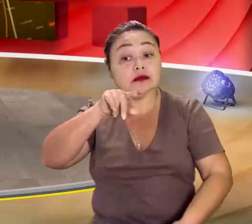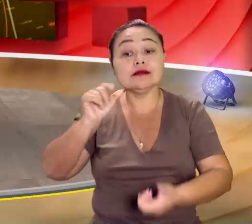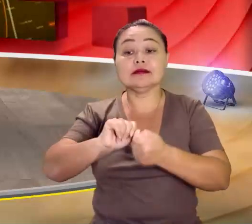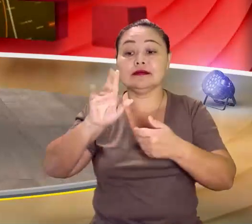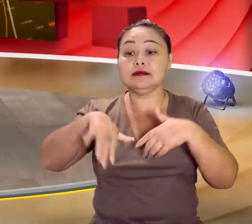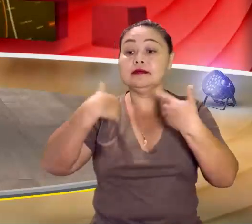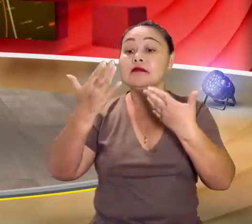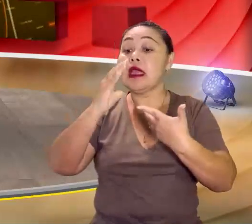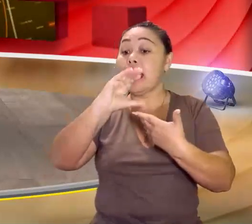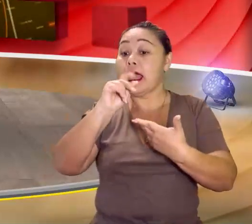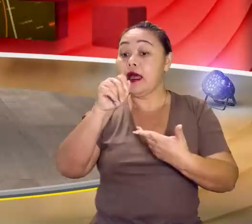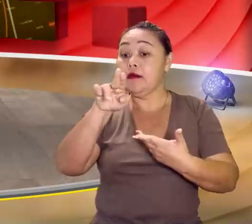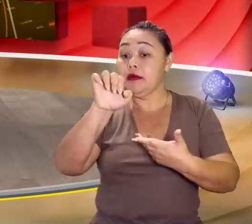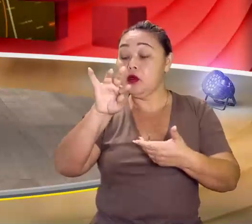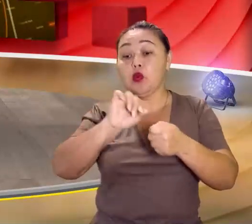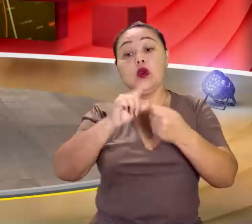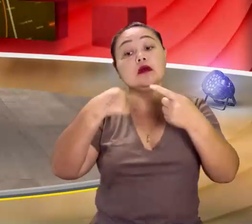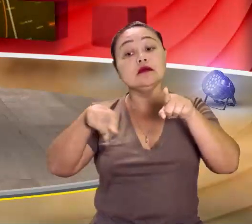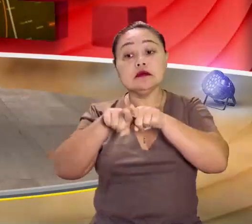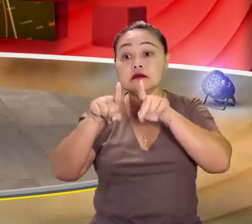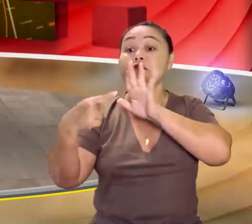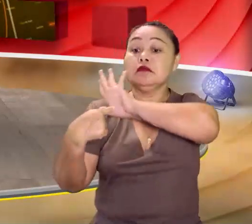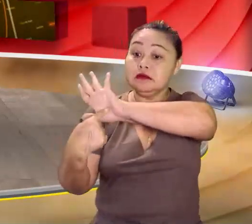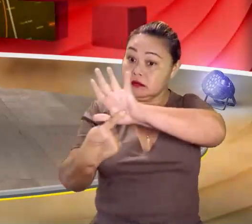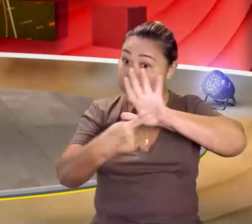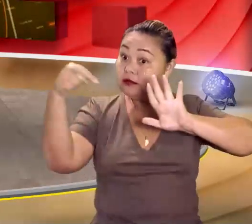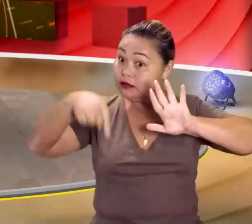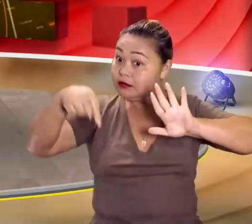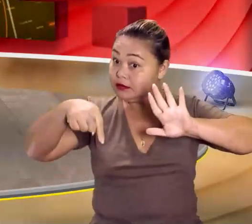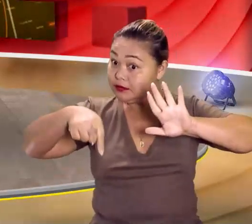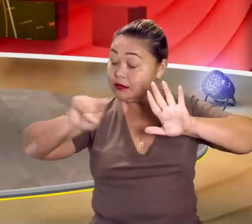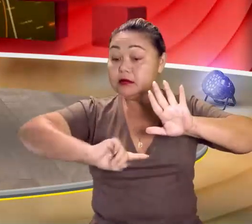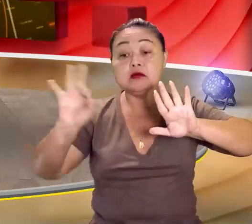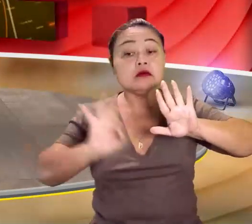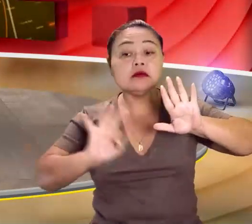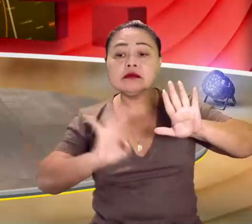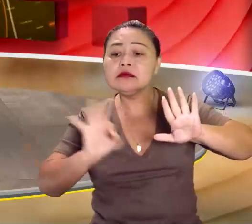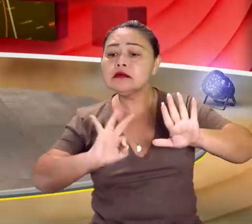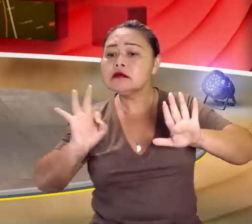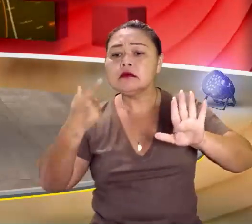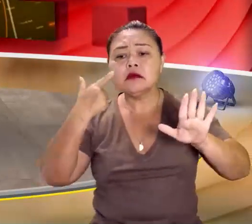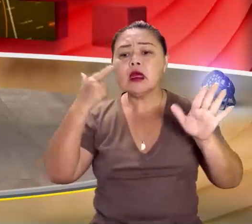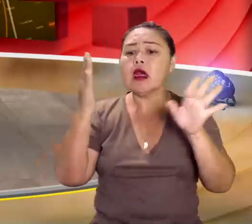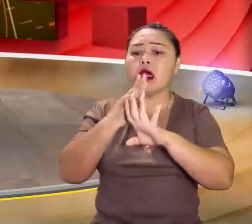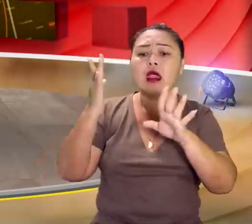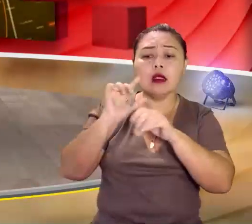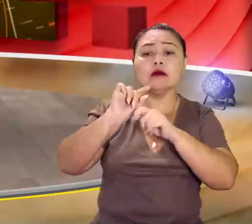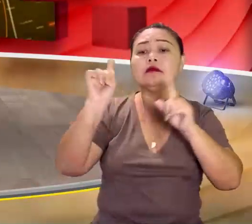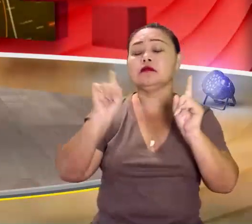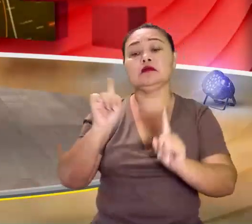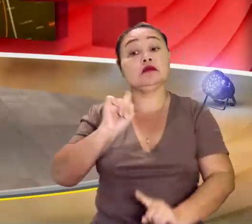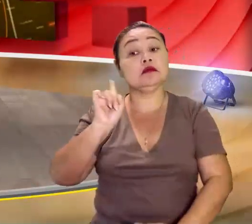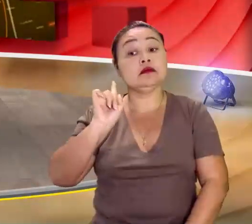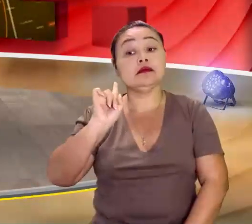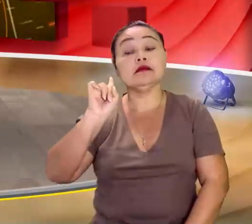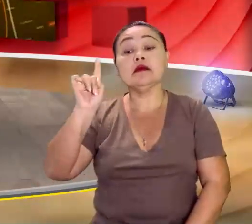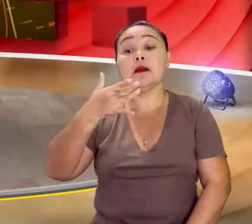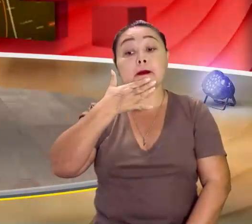resultados de Capicua e a gente vai mostrar aqui, tá? Porque aqui não fica nada, não passa nada despercebido. E